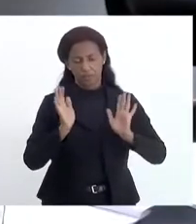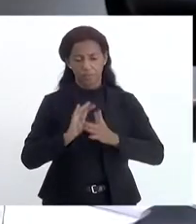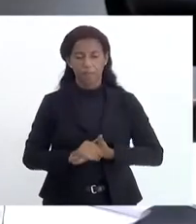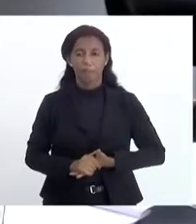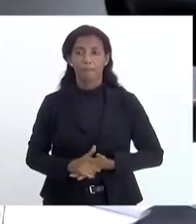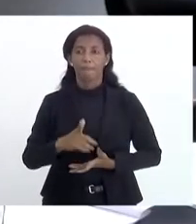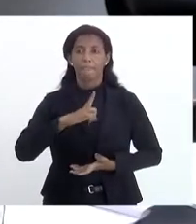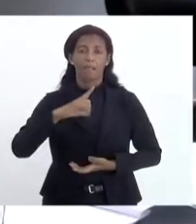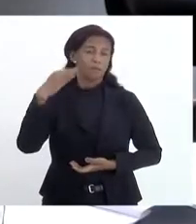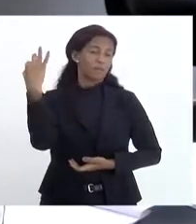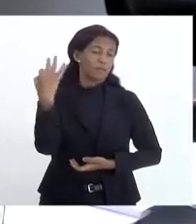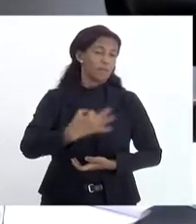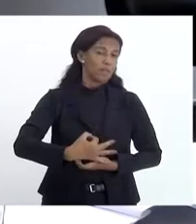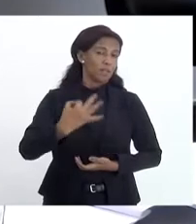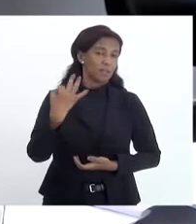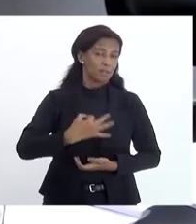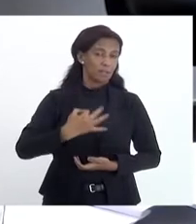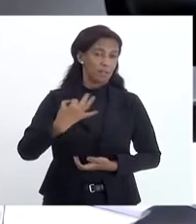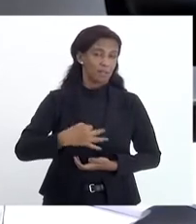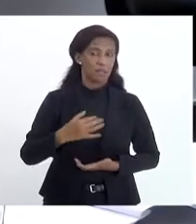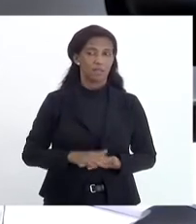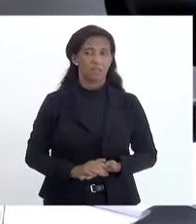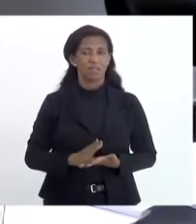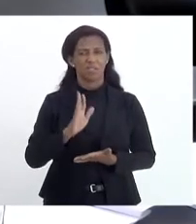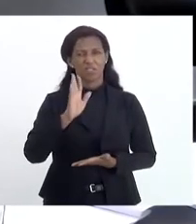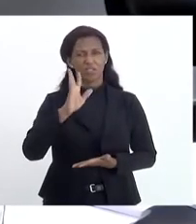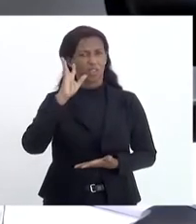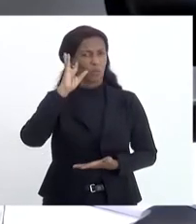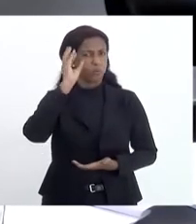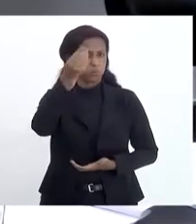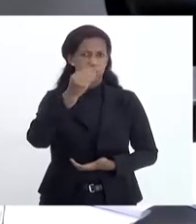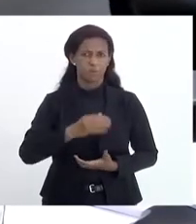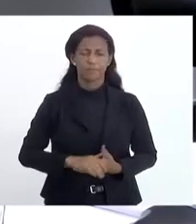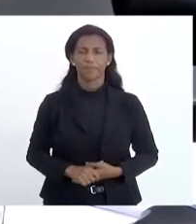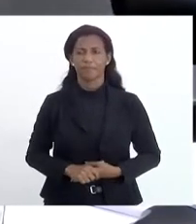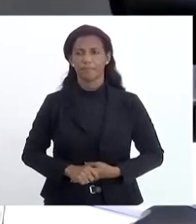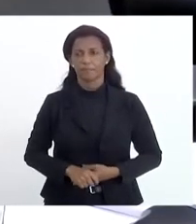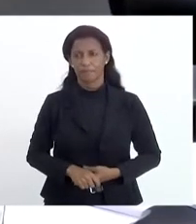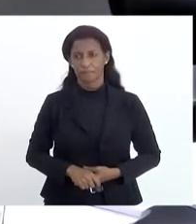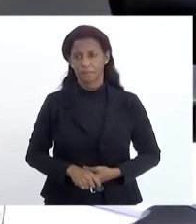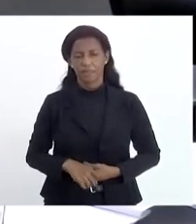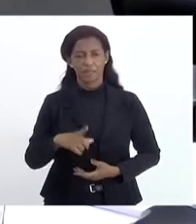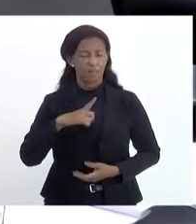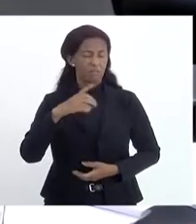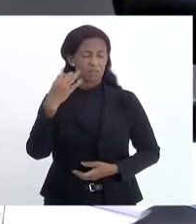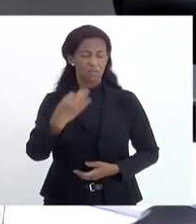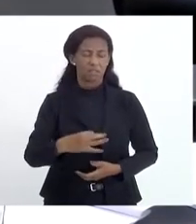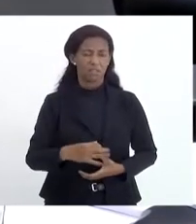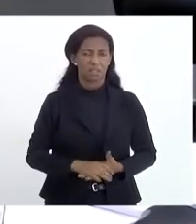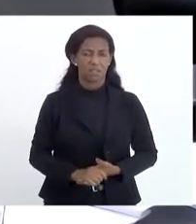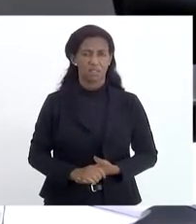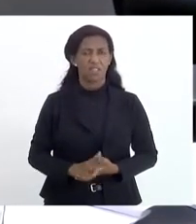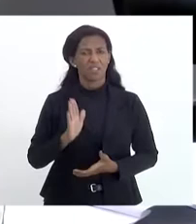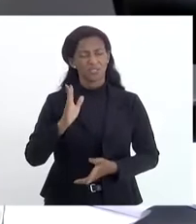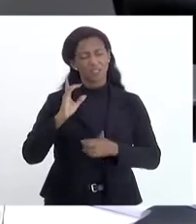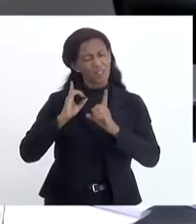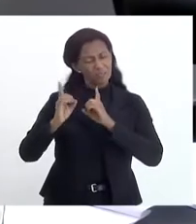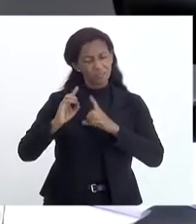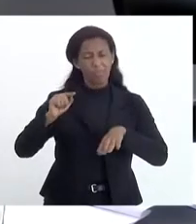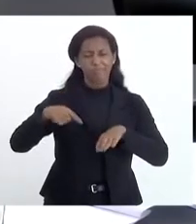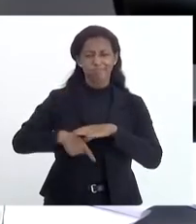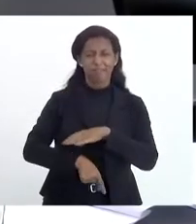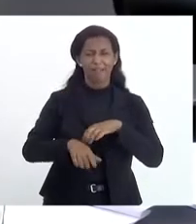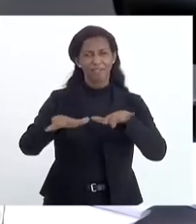porque eu tenho certeza que essa questão já está superada. Tenho certeza. A gente já debateu isso